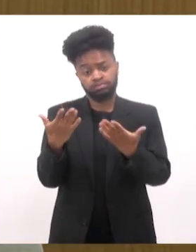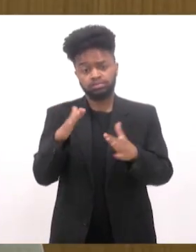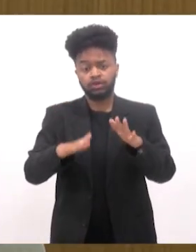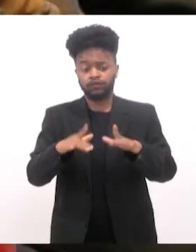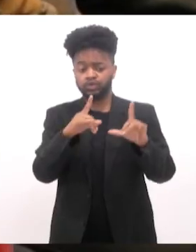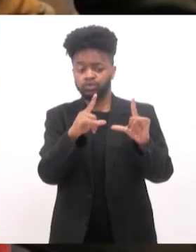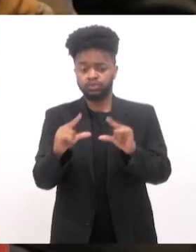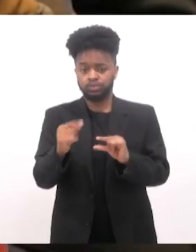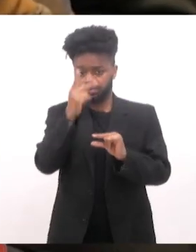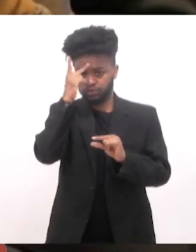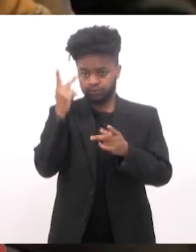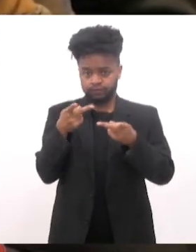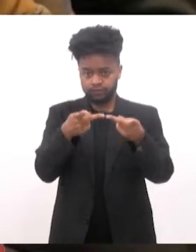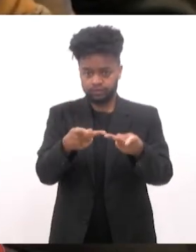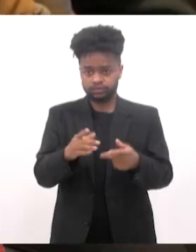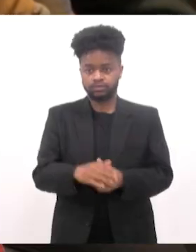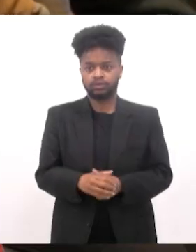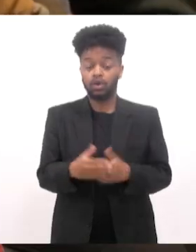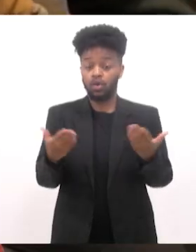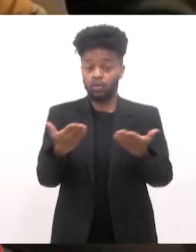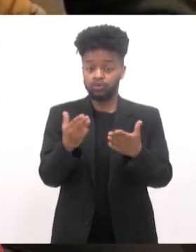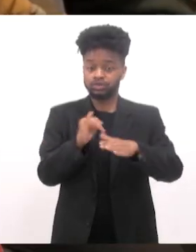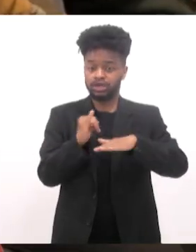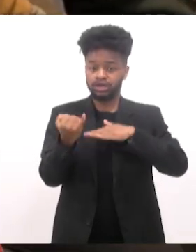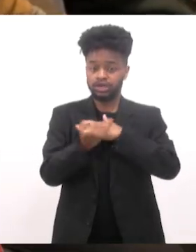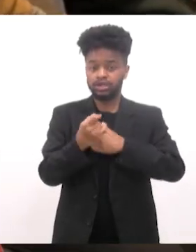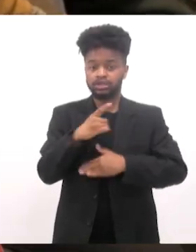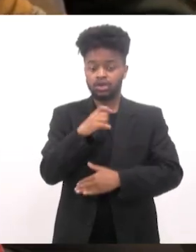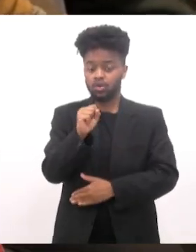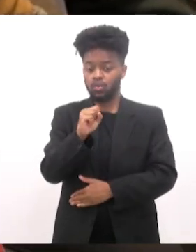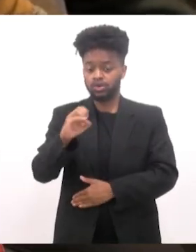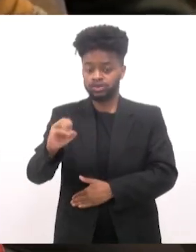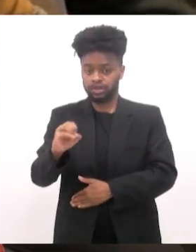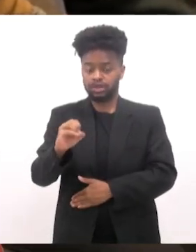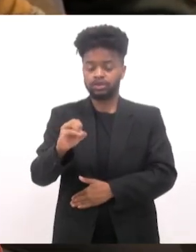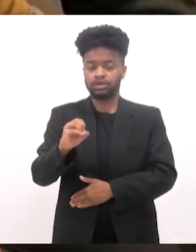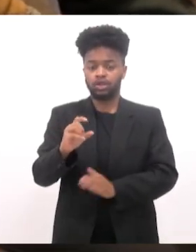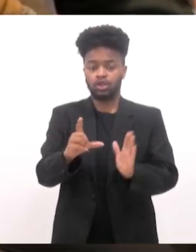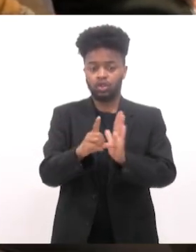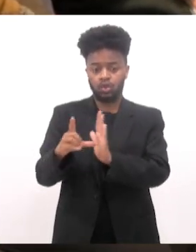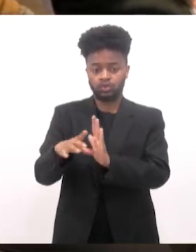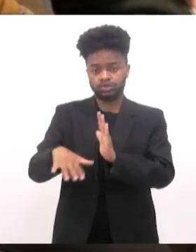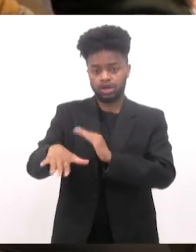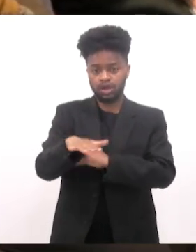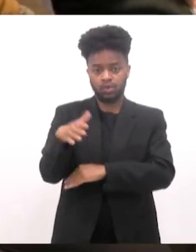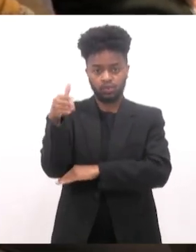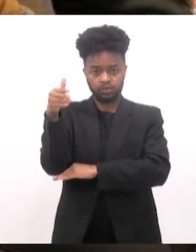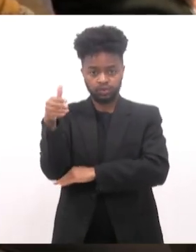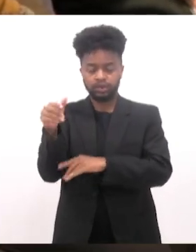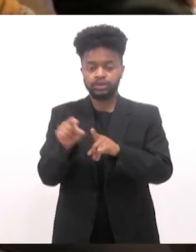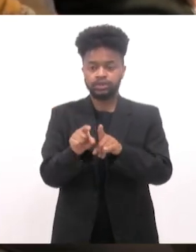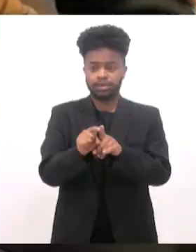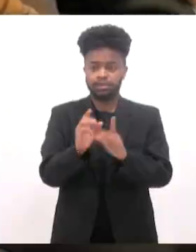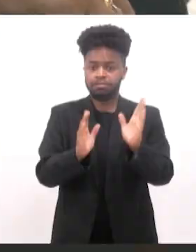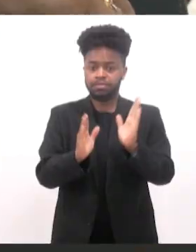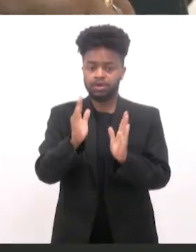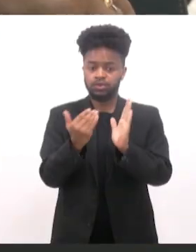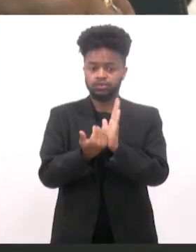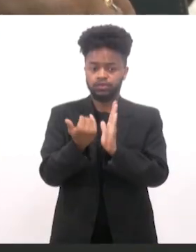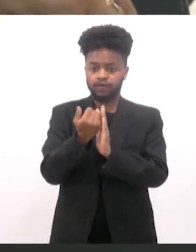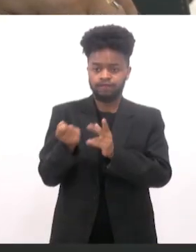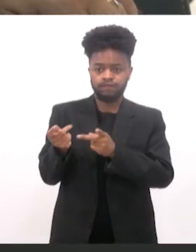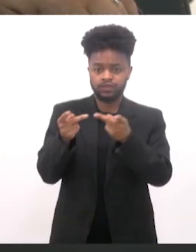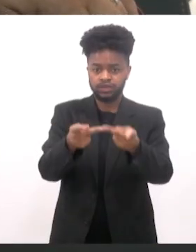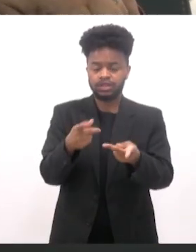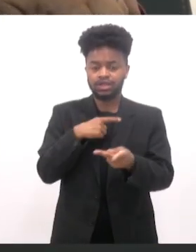muito o fluxo. A Ilha Grande tem hoje cerca de 80 estabelecimentos do setor hoteleiro e recebe na alta temporada 13